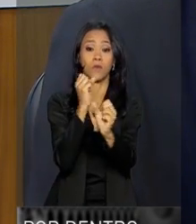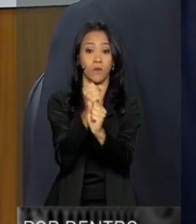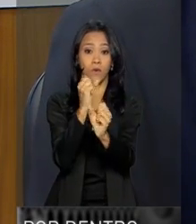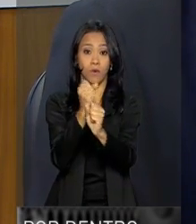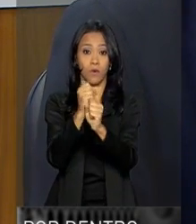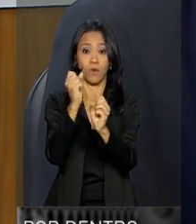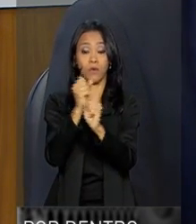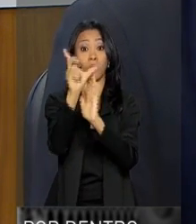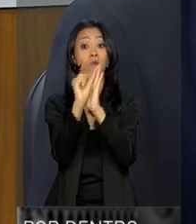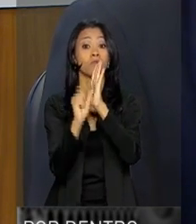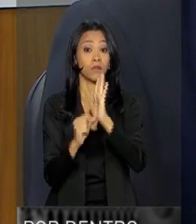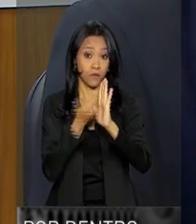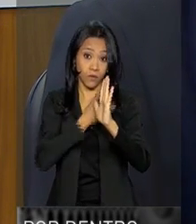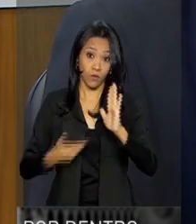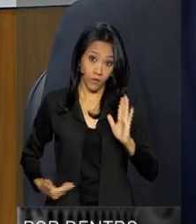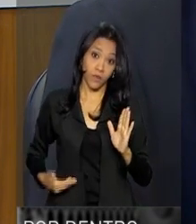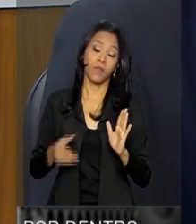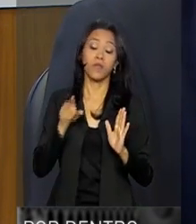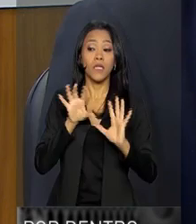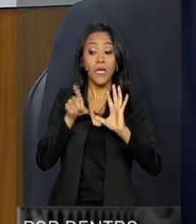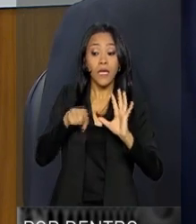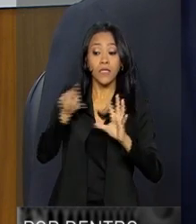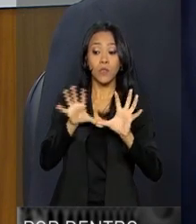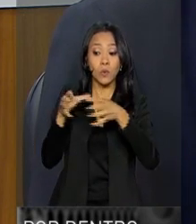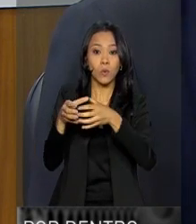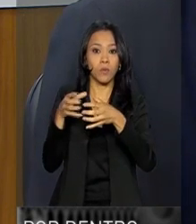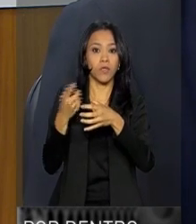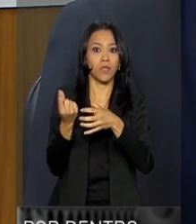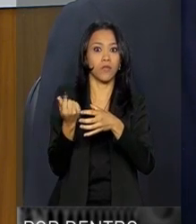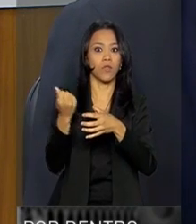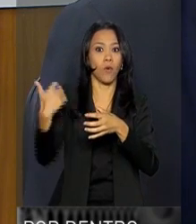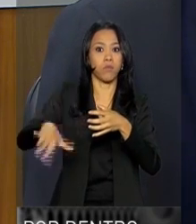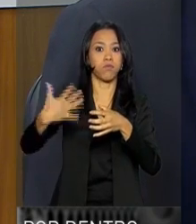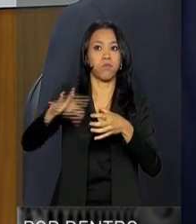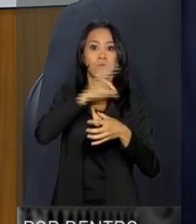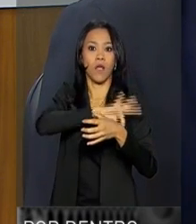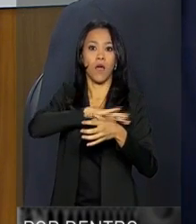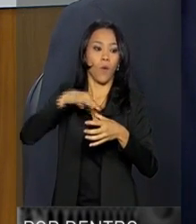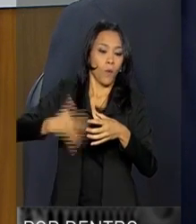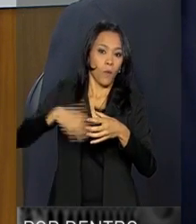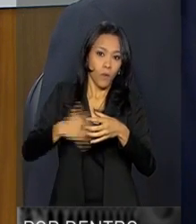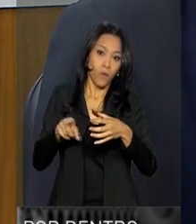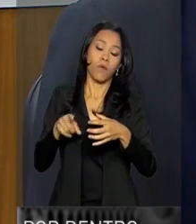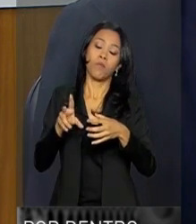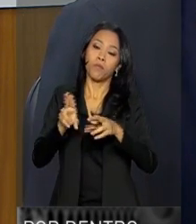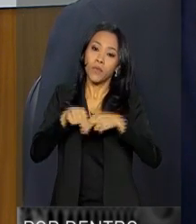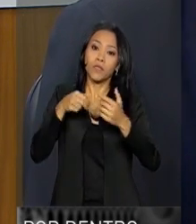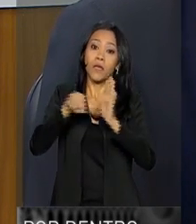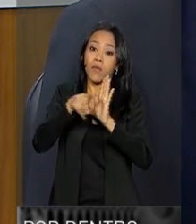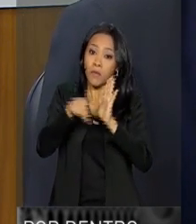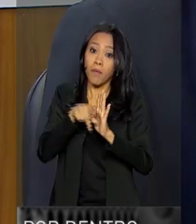pessoas que já são exatamente aqueles servidores mais bem remunerados governo federal o o o judiciário tomou uma medida